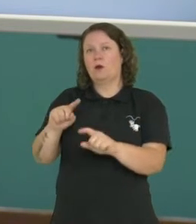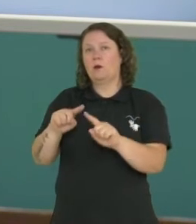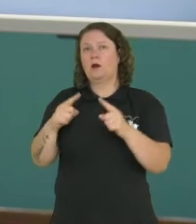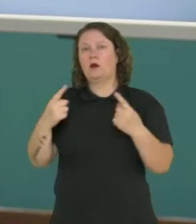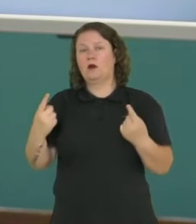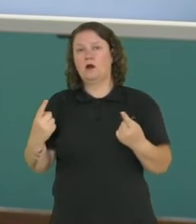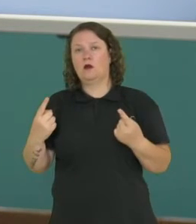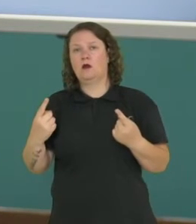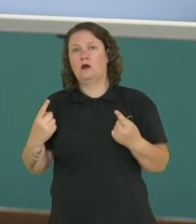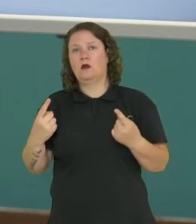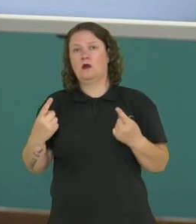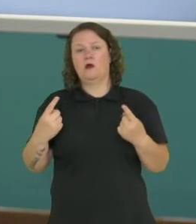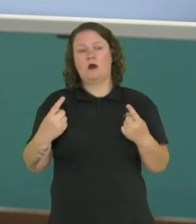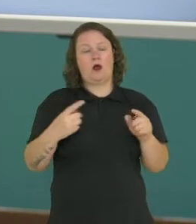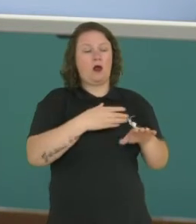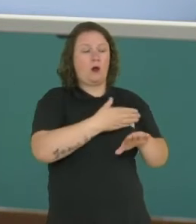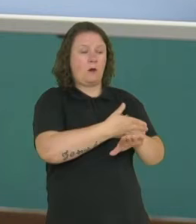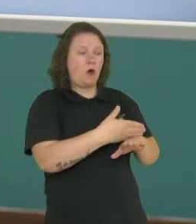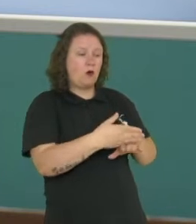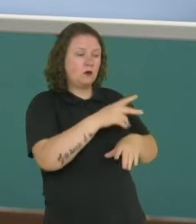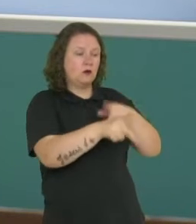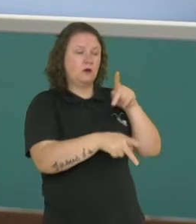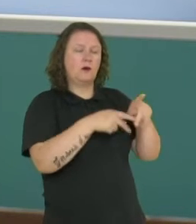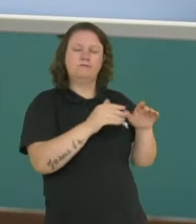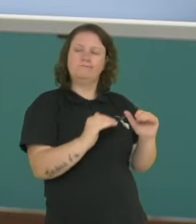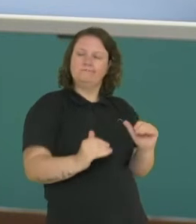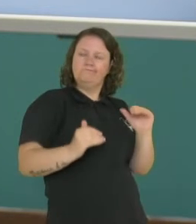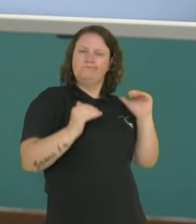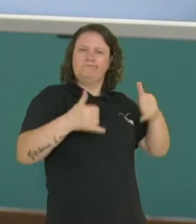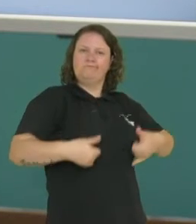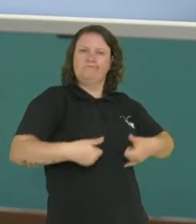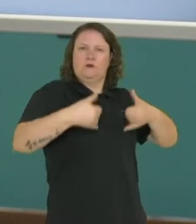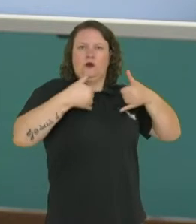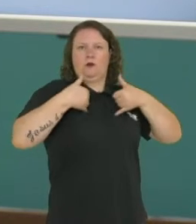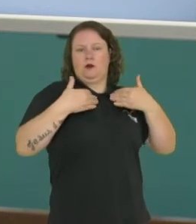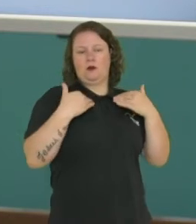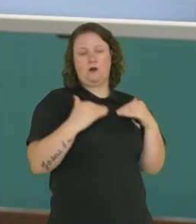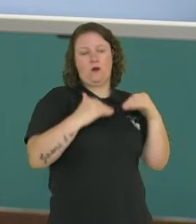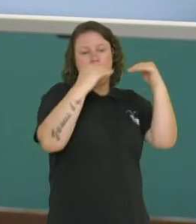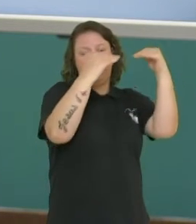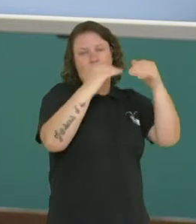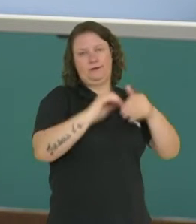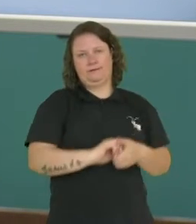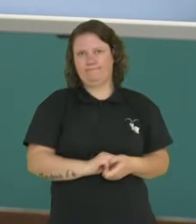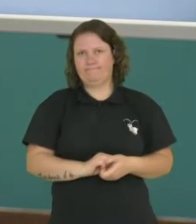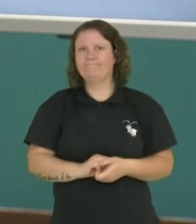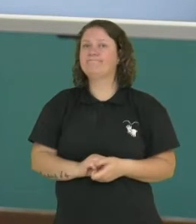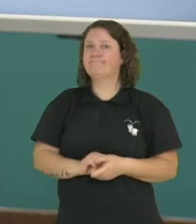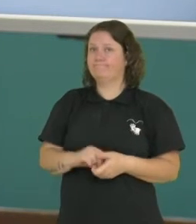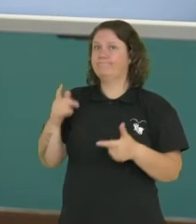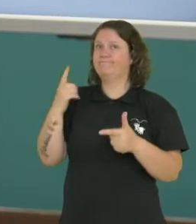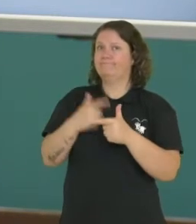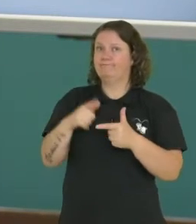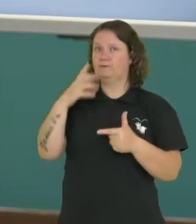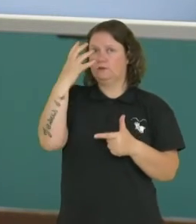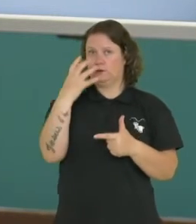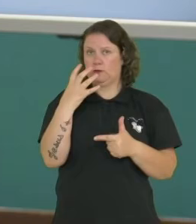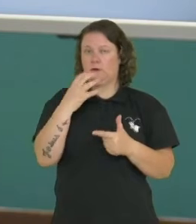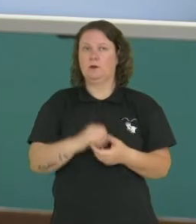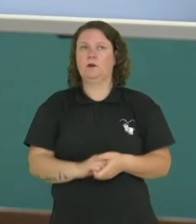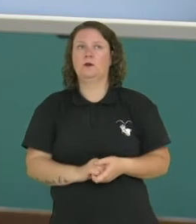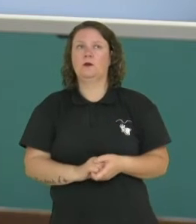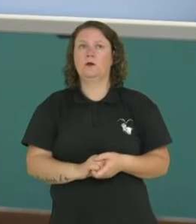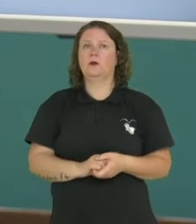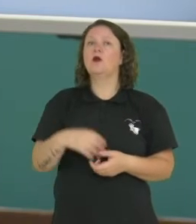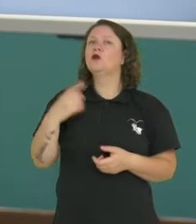procuravam fazer a supremacia sobre a maioria negra. Então, essa foi a situação ali então. Apesar de não ser o único país então que teve